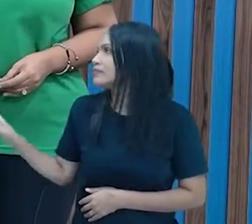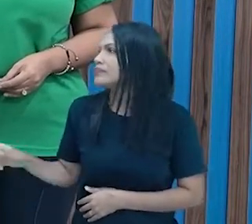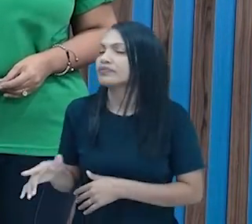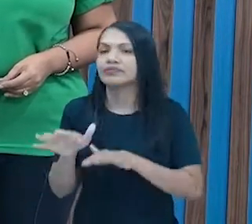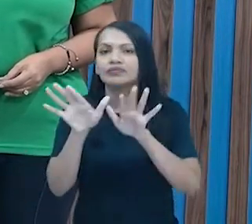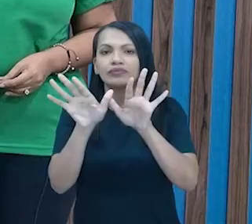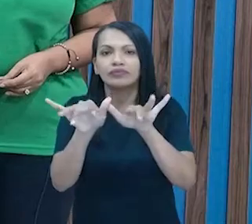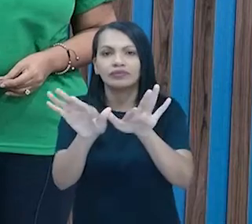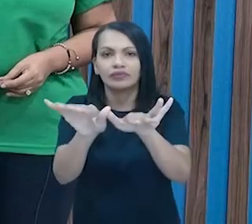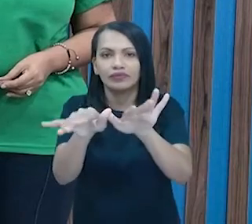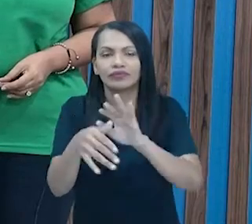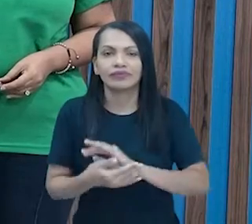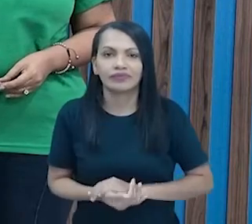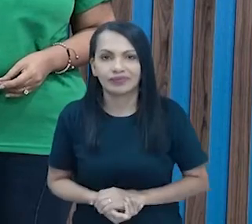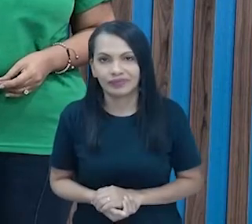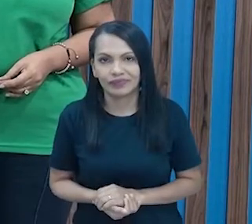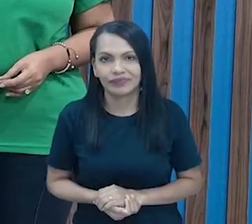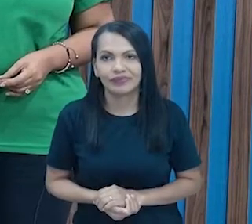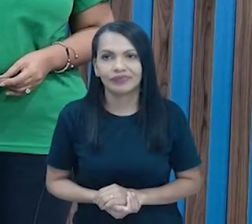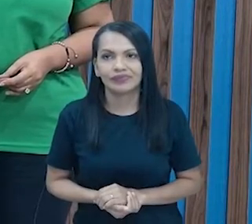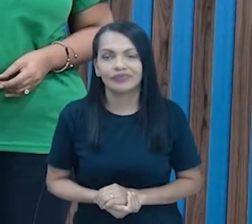Escuta.